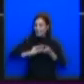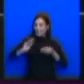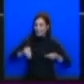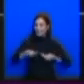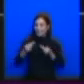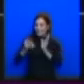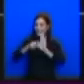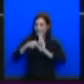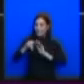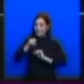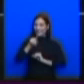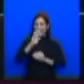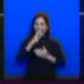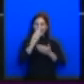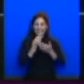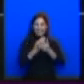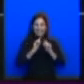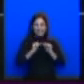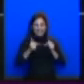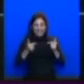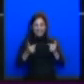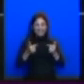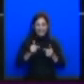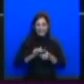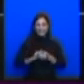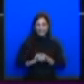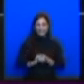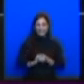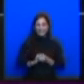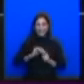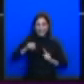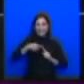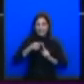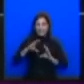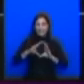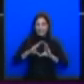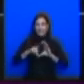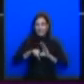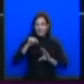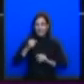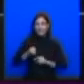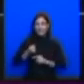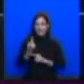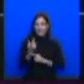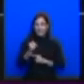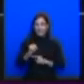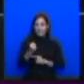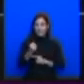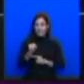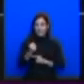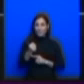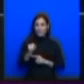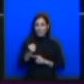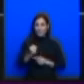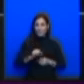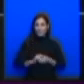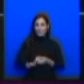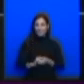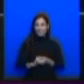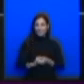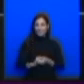prêmio pode ser seu, acredite na sorte. Mais uma bola sorteada, 18, número